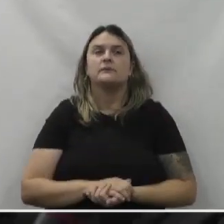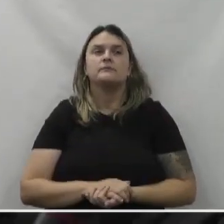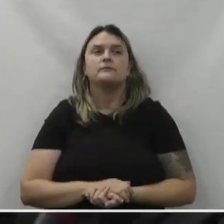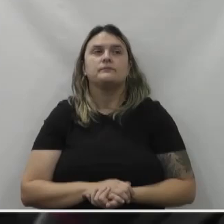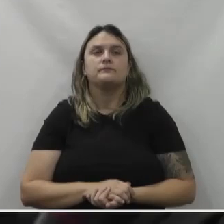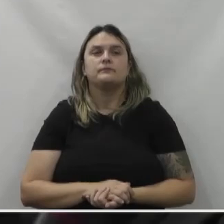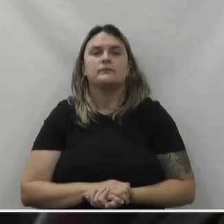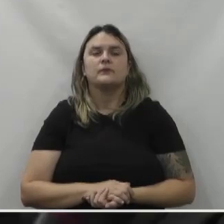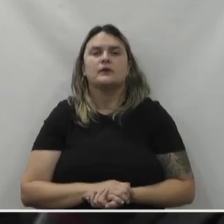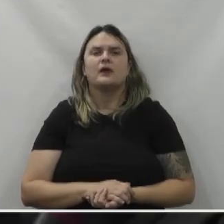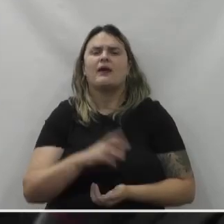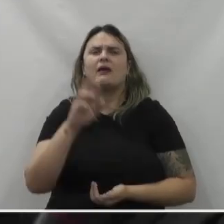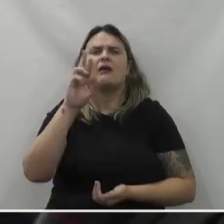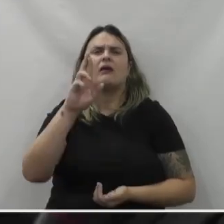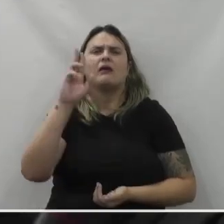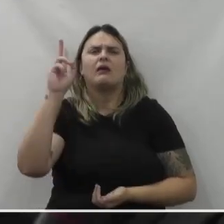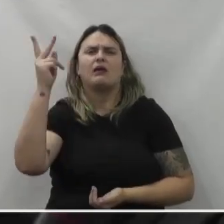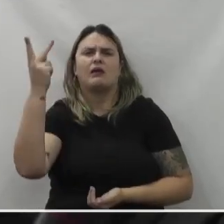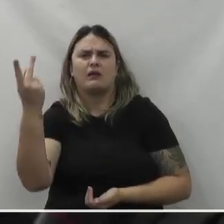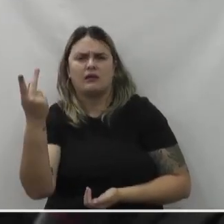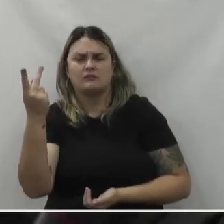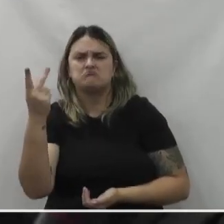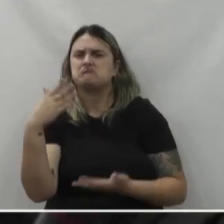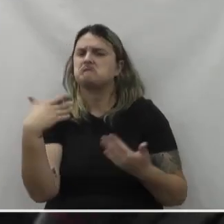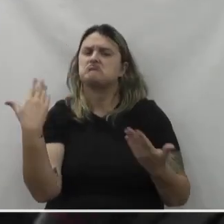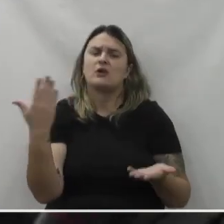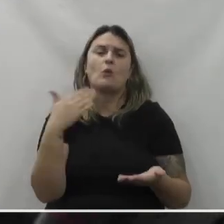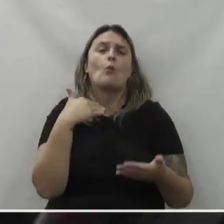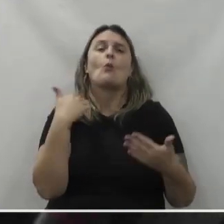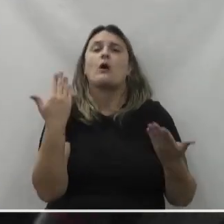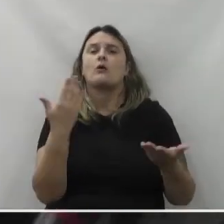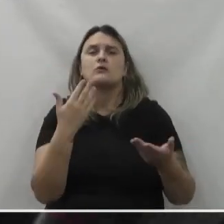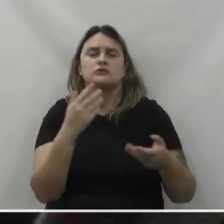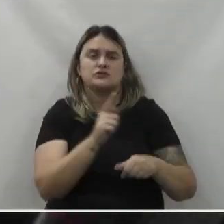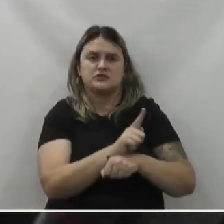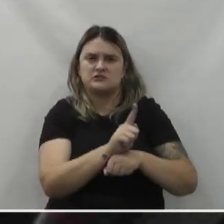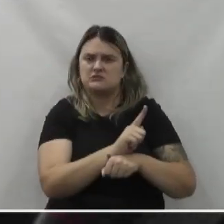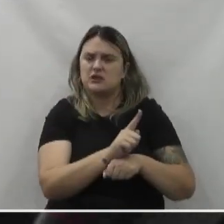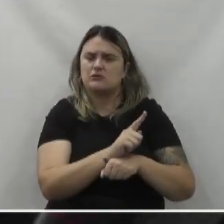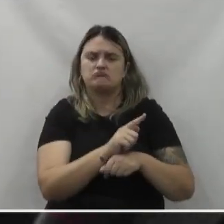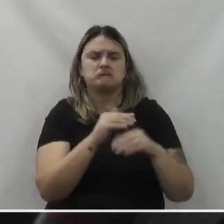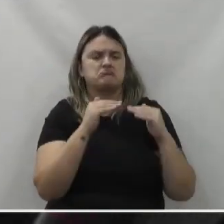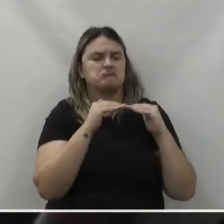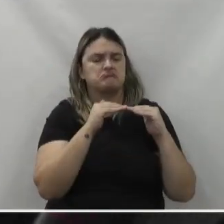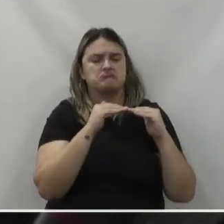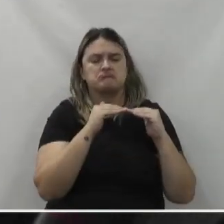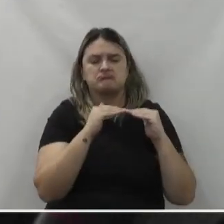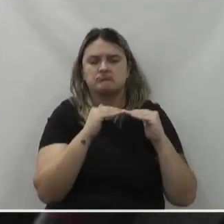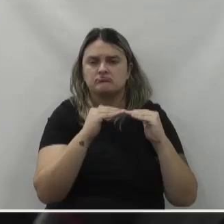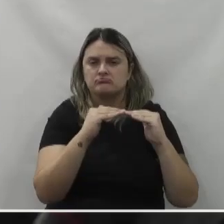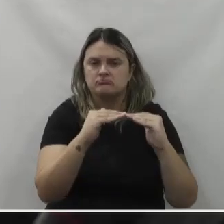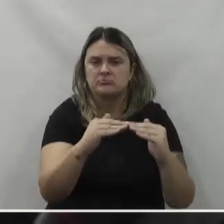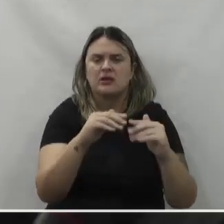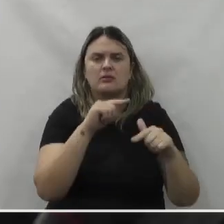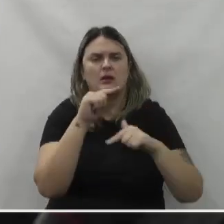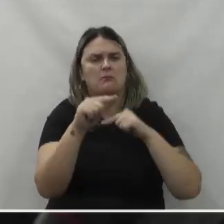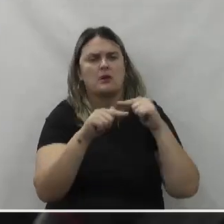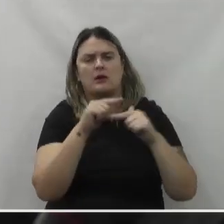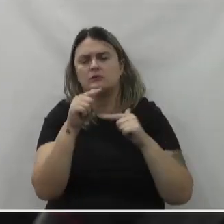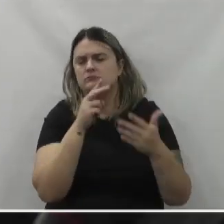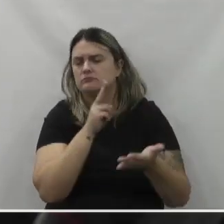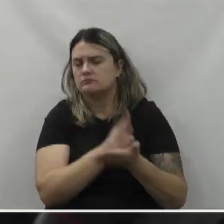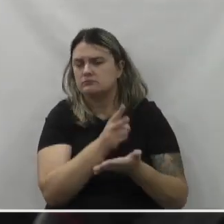Recursos humanos, independentemente de qual for a administração, tem que ser perene, tem que ser constante. Os